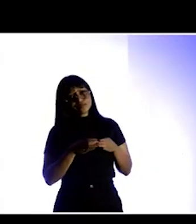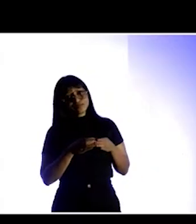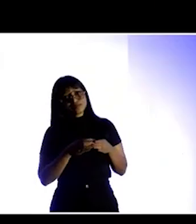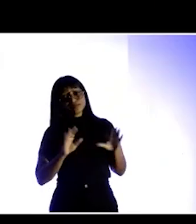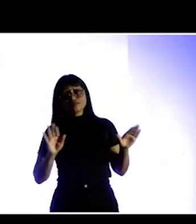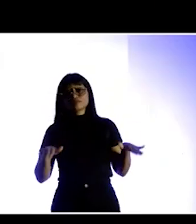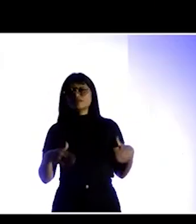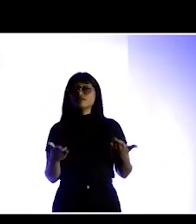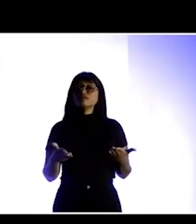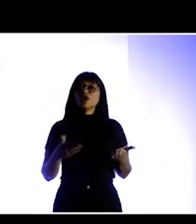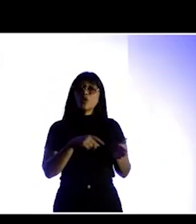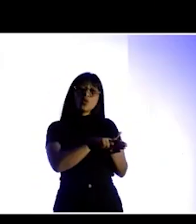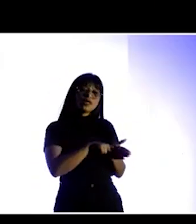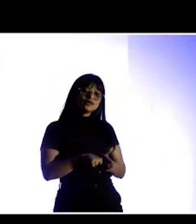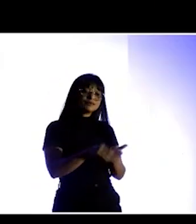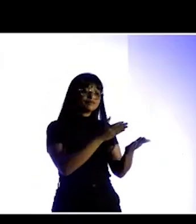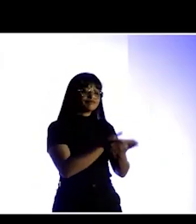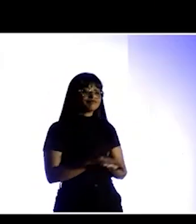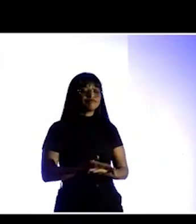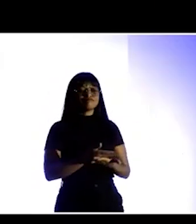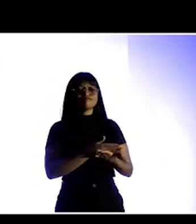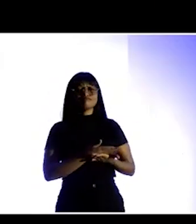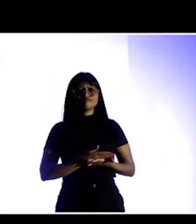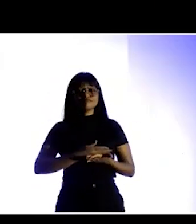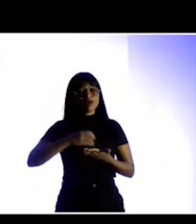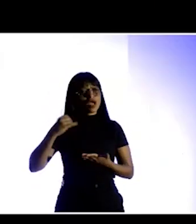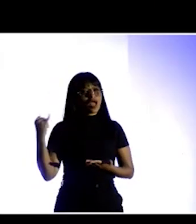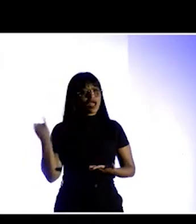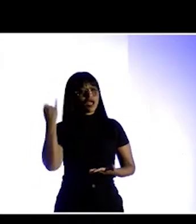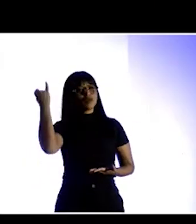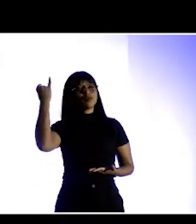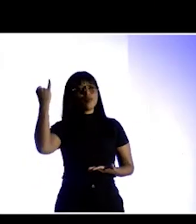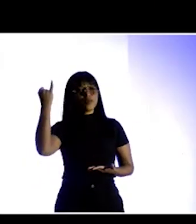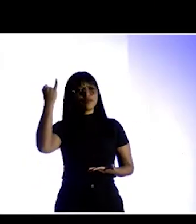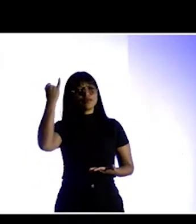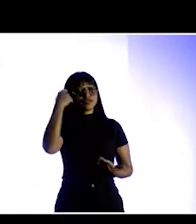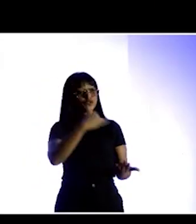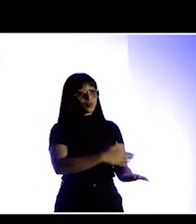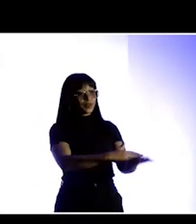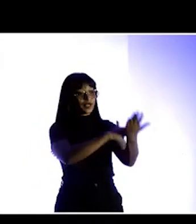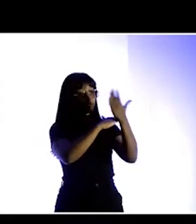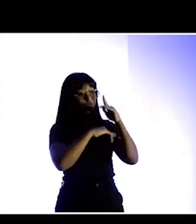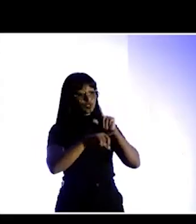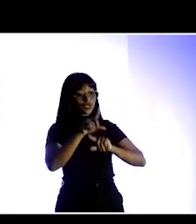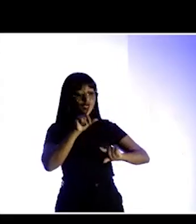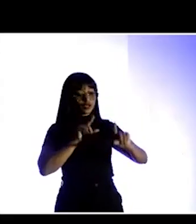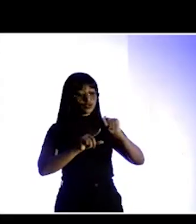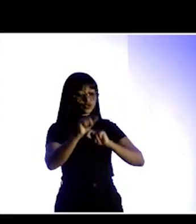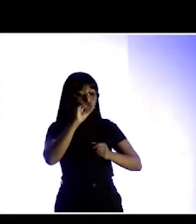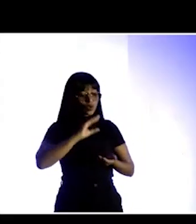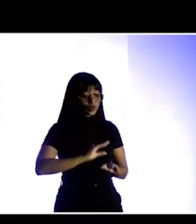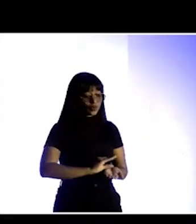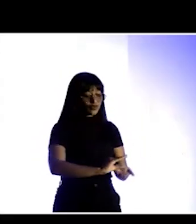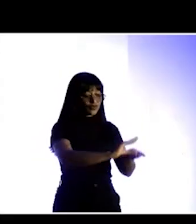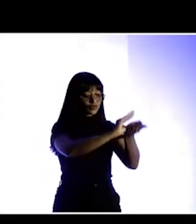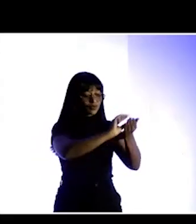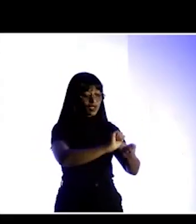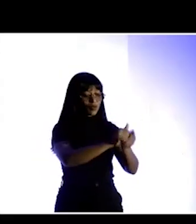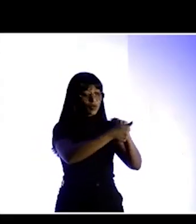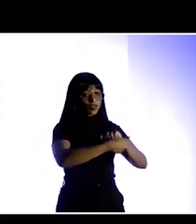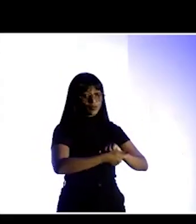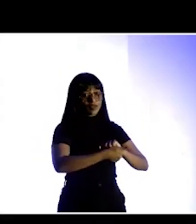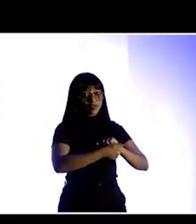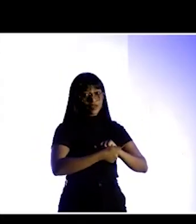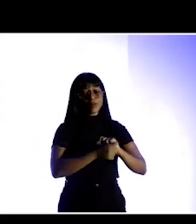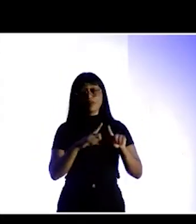mapeamento fundamental para que a gente possa orientar, né, principalmente os investimentos que a gente está fazendo em adaptação. Agora, como